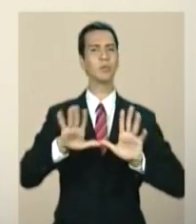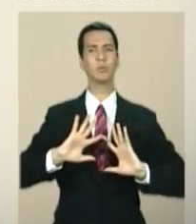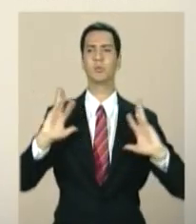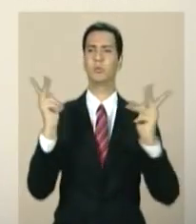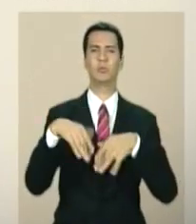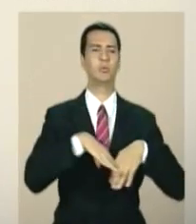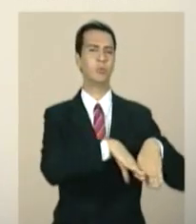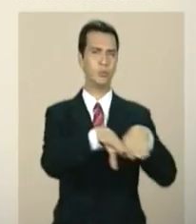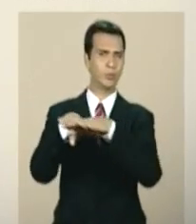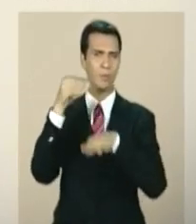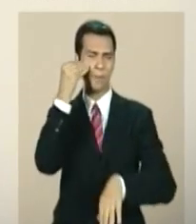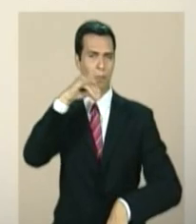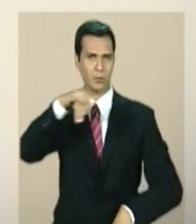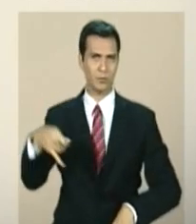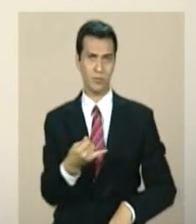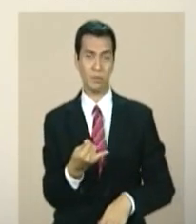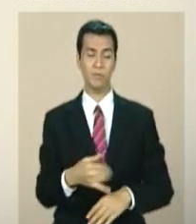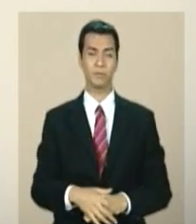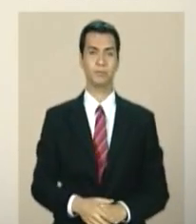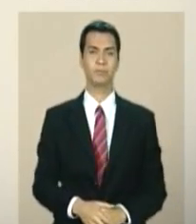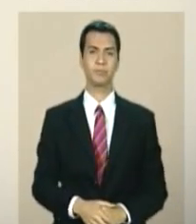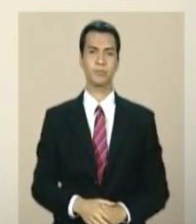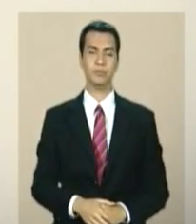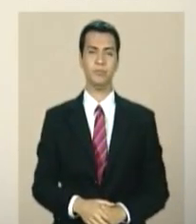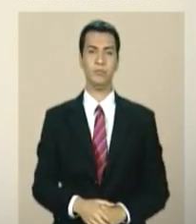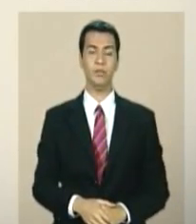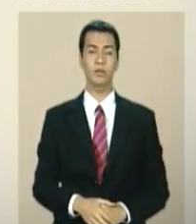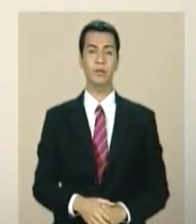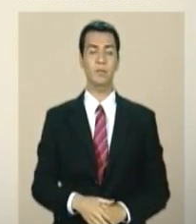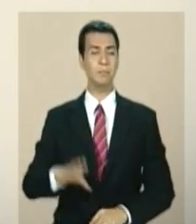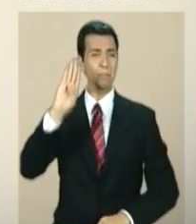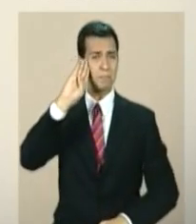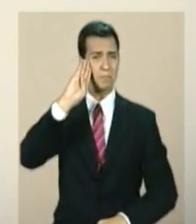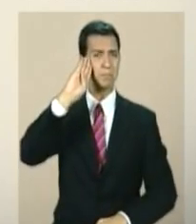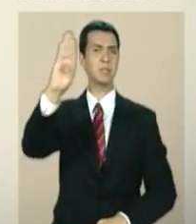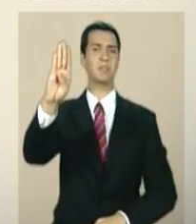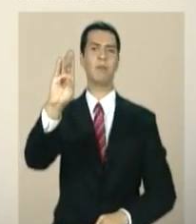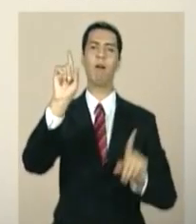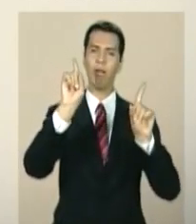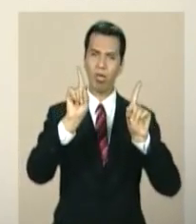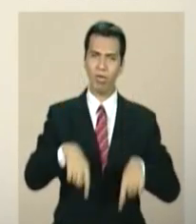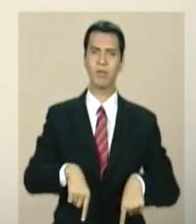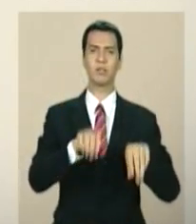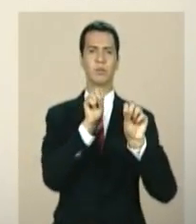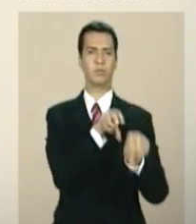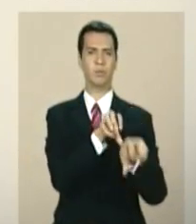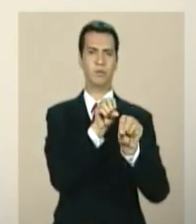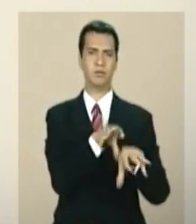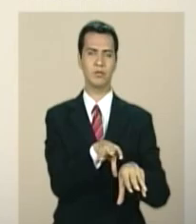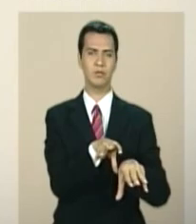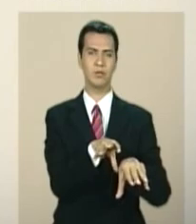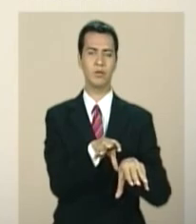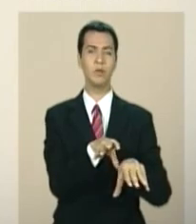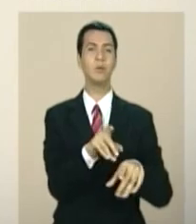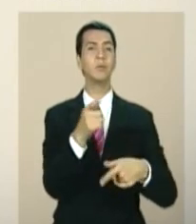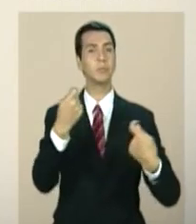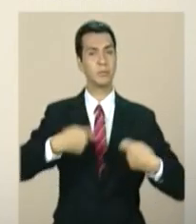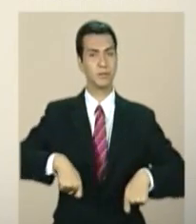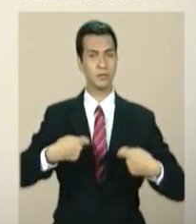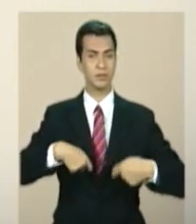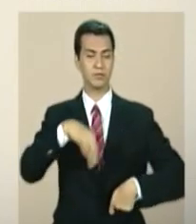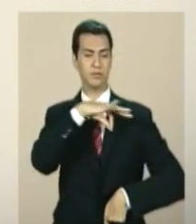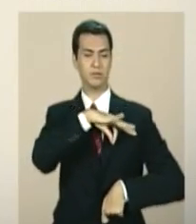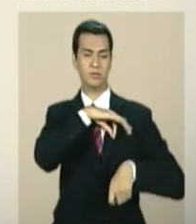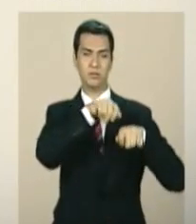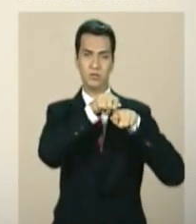para todas as pessoas nada é mais importante que a educação quando se trata de distribuição